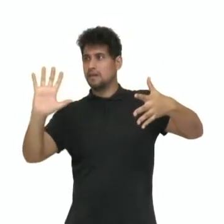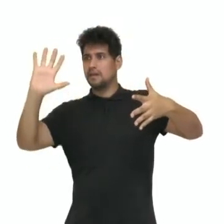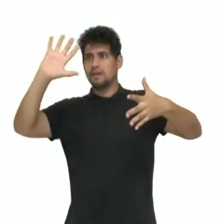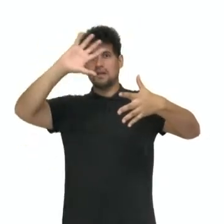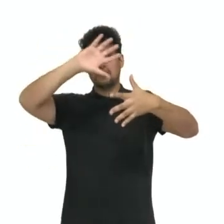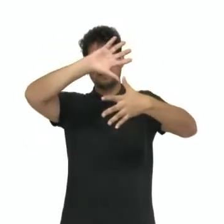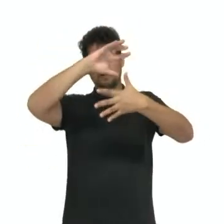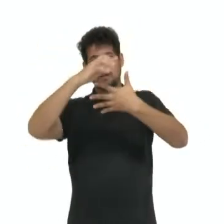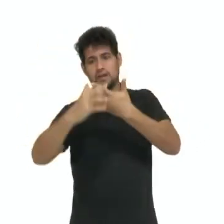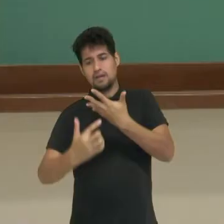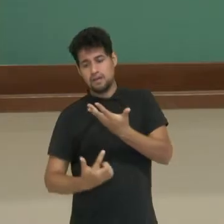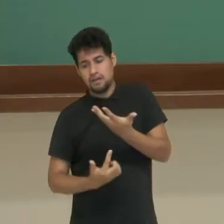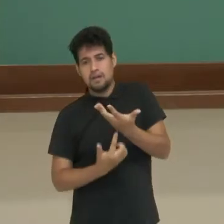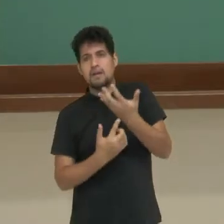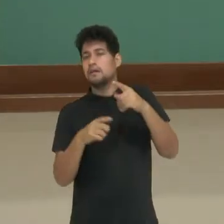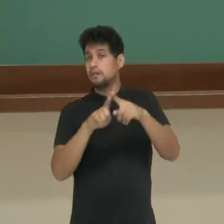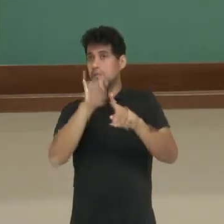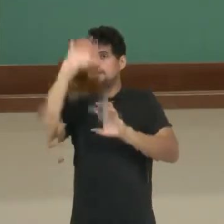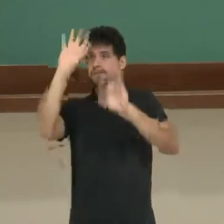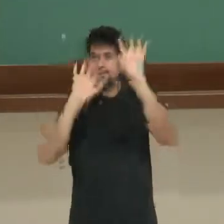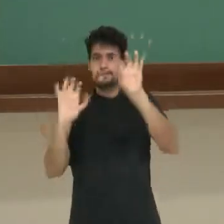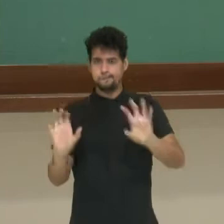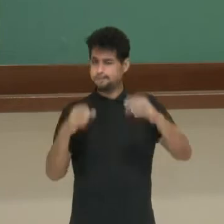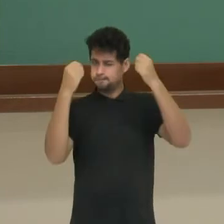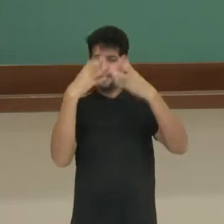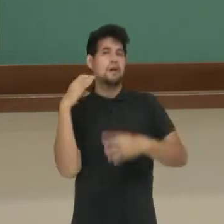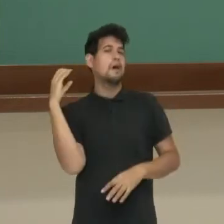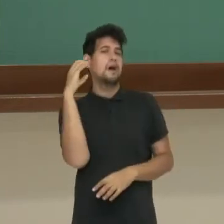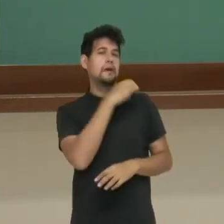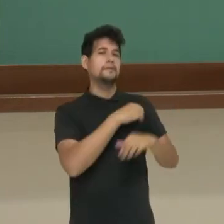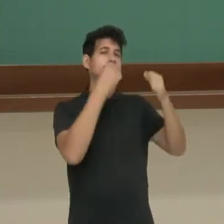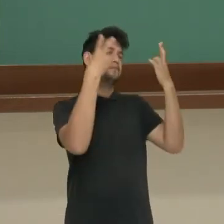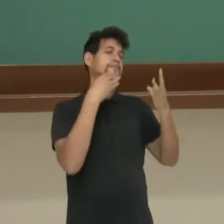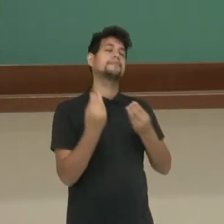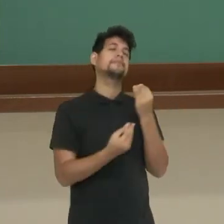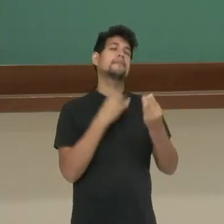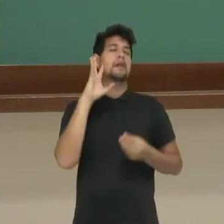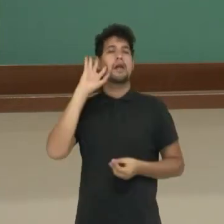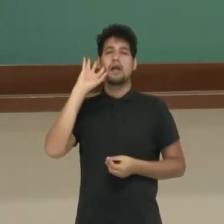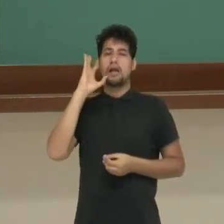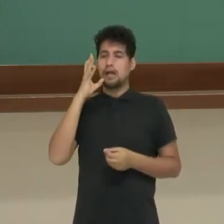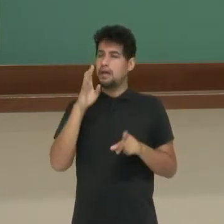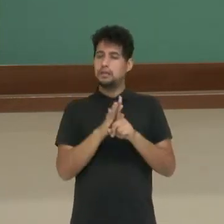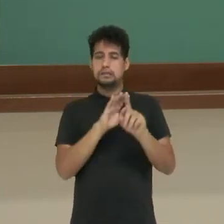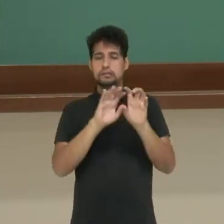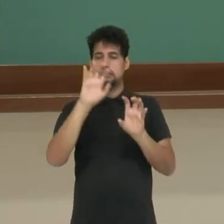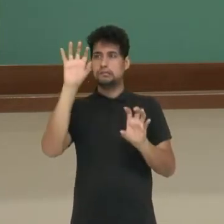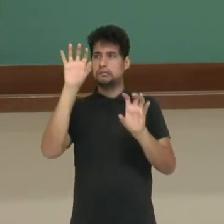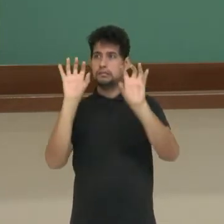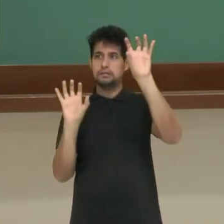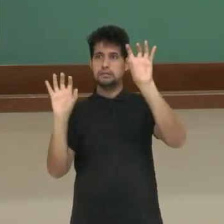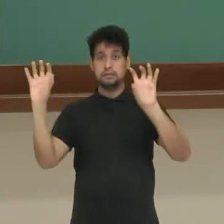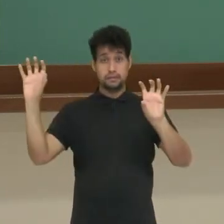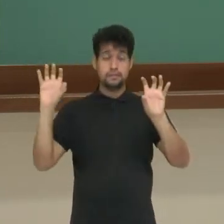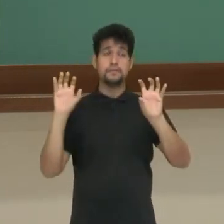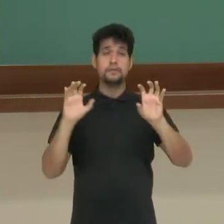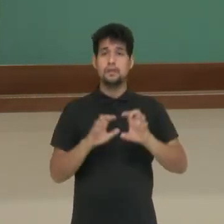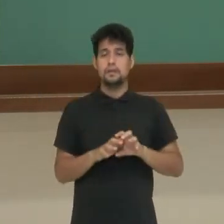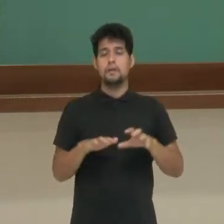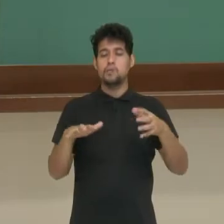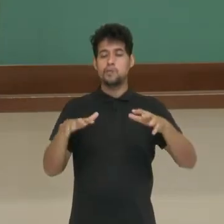um desses continentes, beleza? Então, a explicação rápida sobre a deriva continental é essa. Então, vamos ver no detalhe aqui,